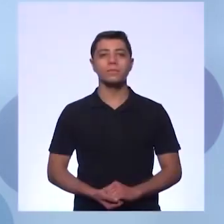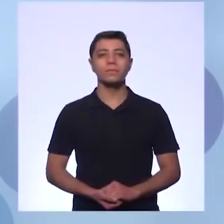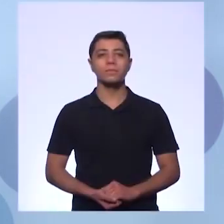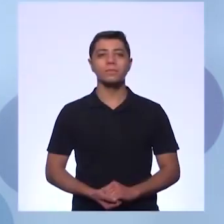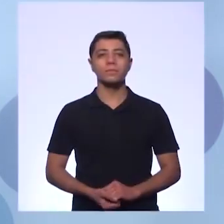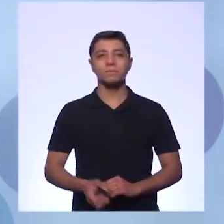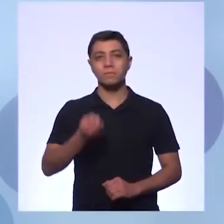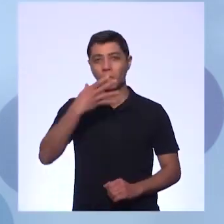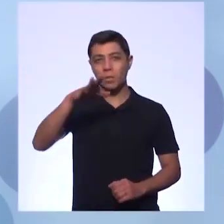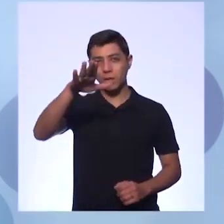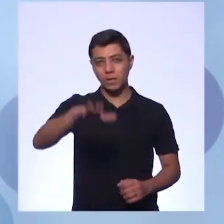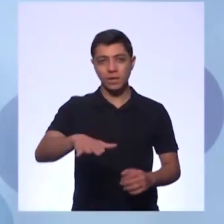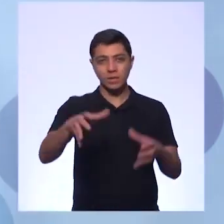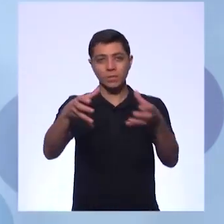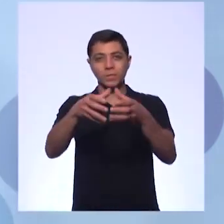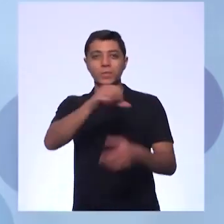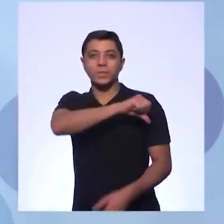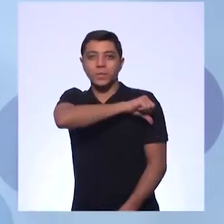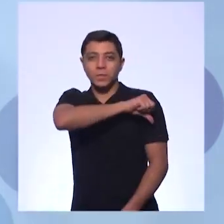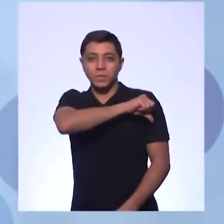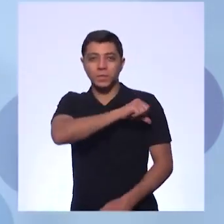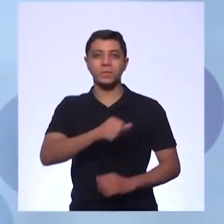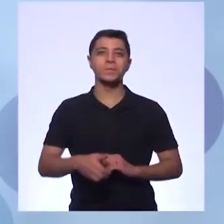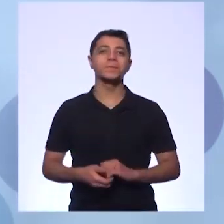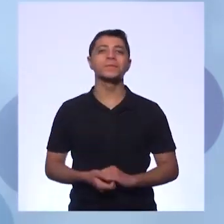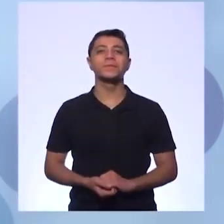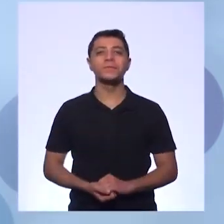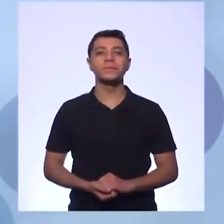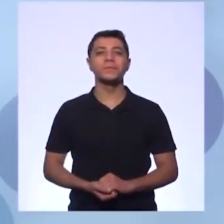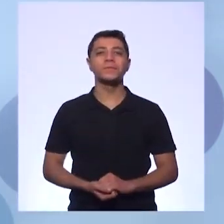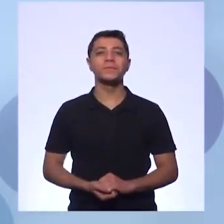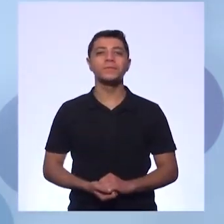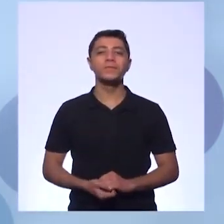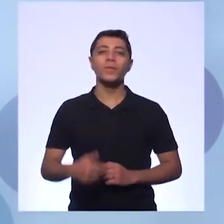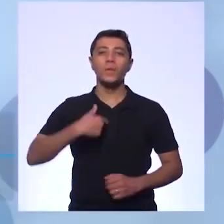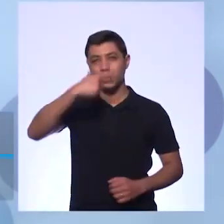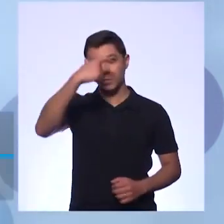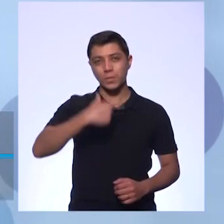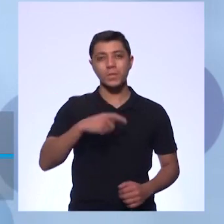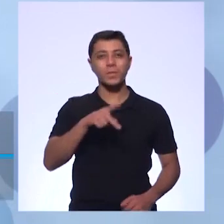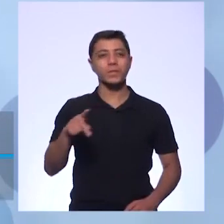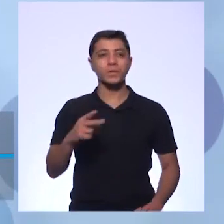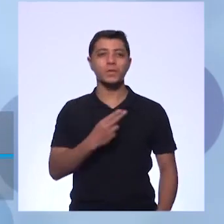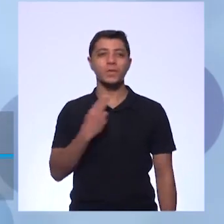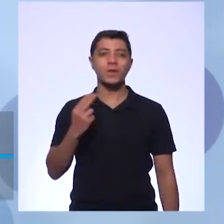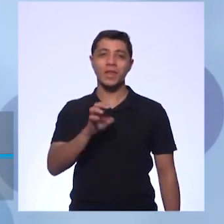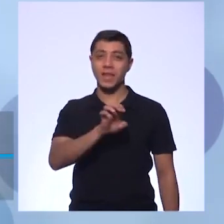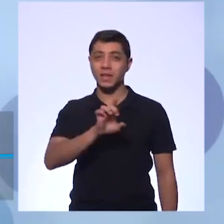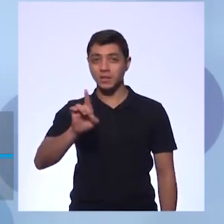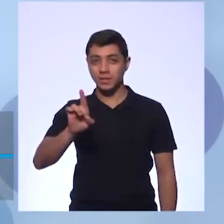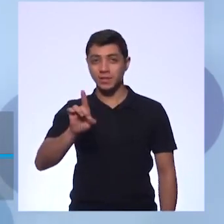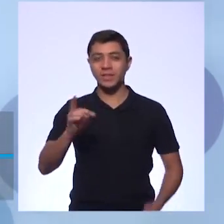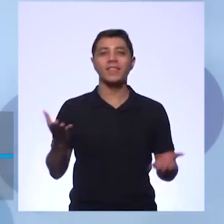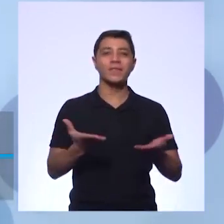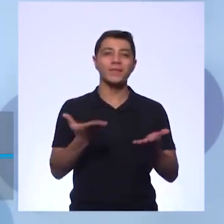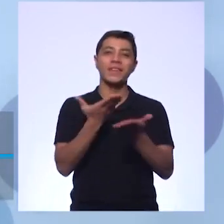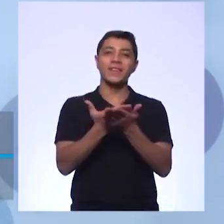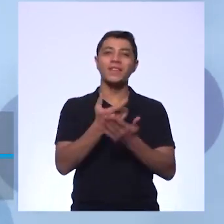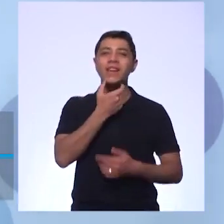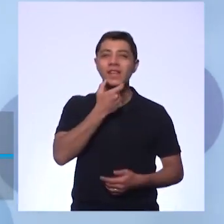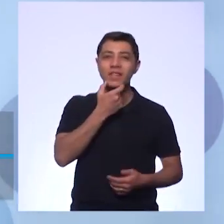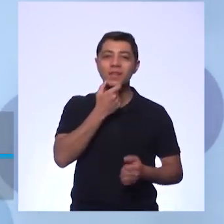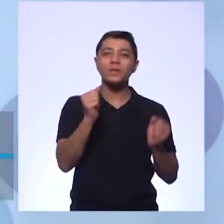Boa tarde, alunos do nono ano. Good afternoon, students from the ninth grade. Eu sou o professor Ed, temos mais uma aula de inglês. Estou aqui com a